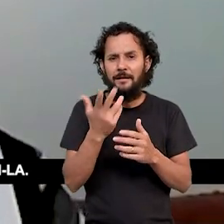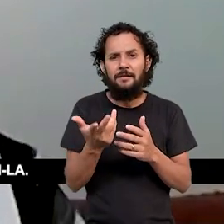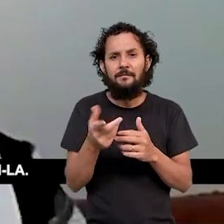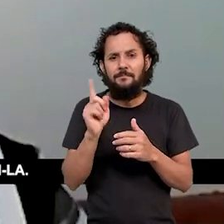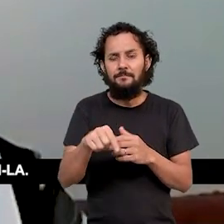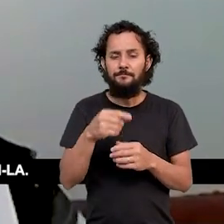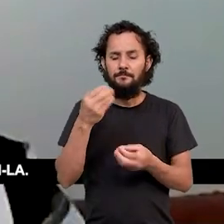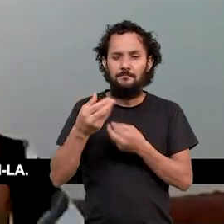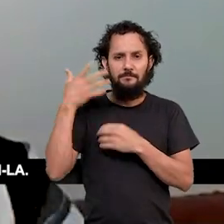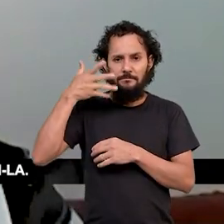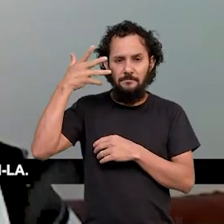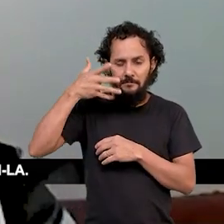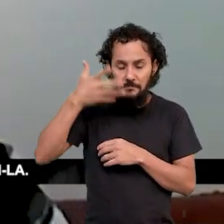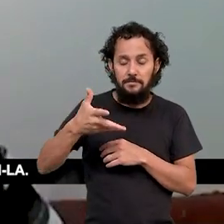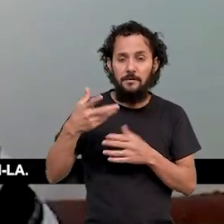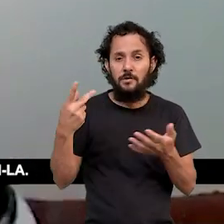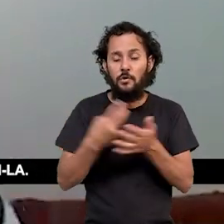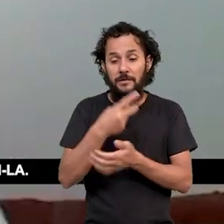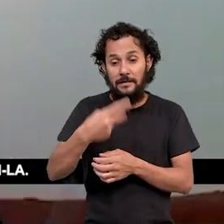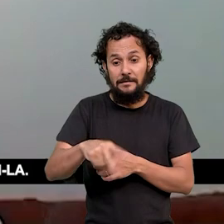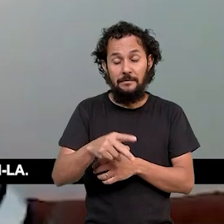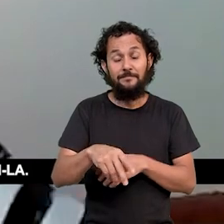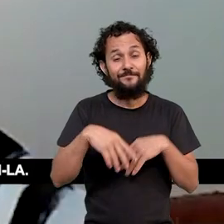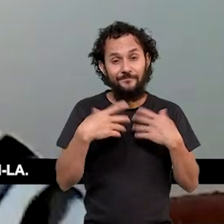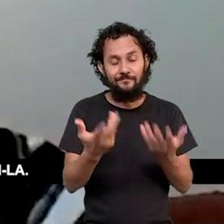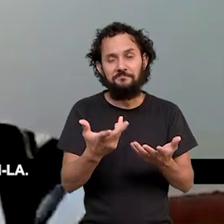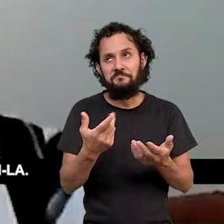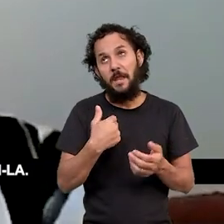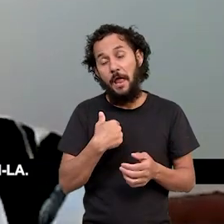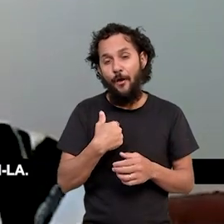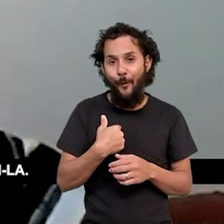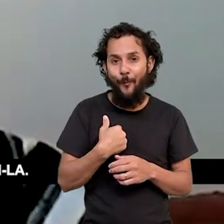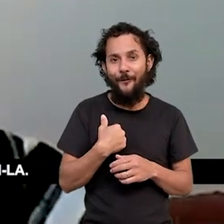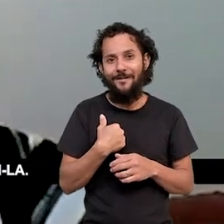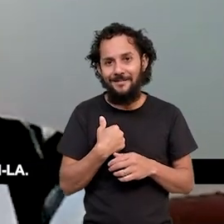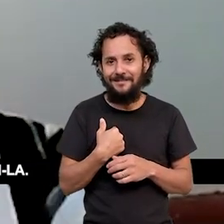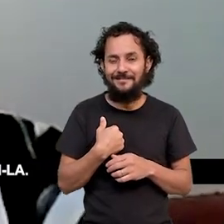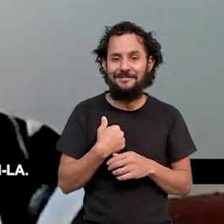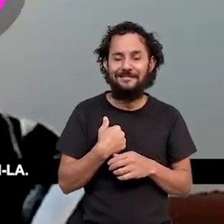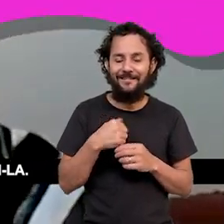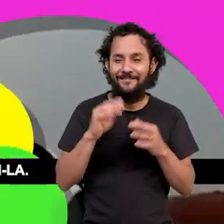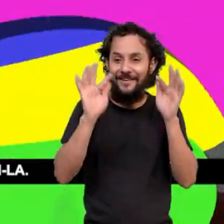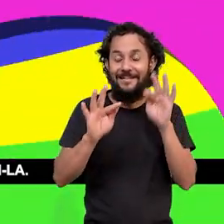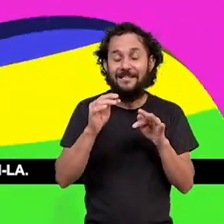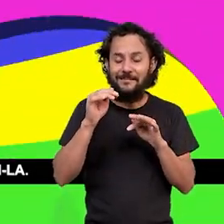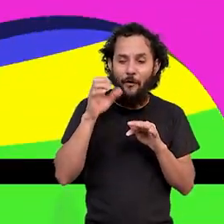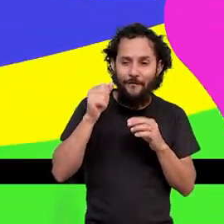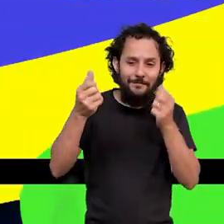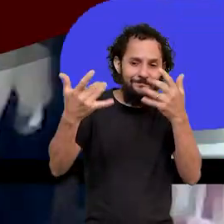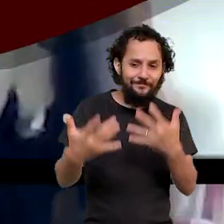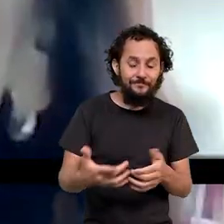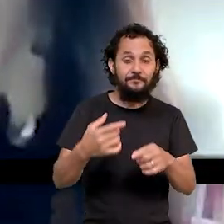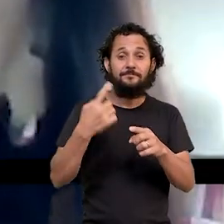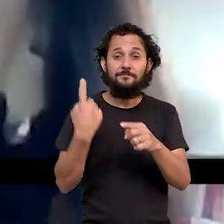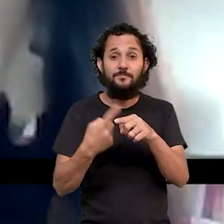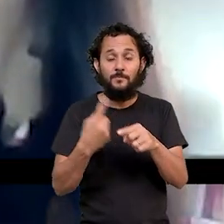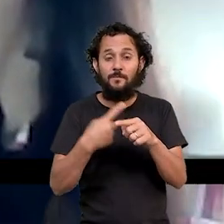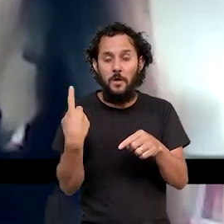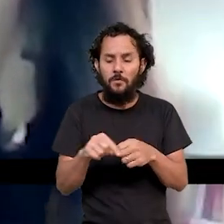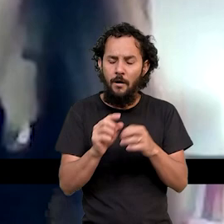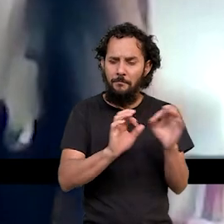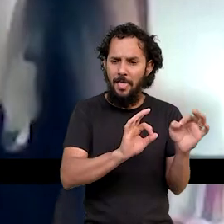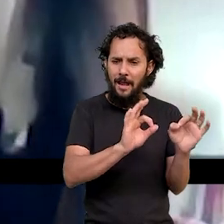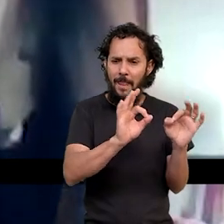próximo, e como que esse discurso e essa fala vai chegando aqui para nós. Então, fiquei assim, feliz em ouvi-la. Exatamente, nós